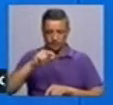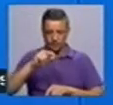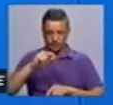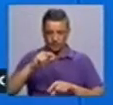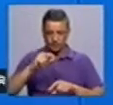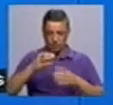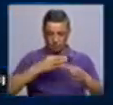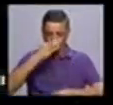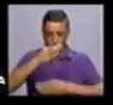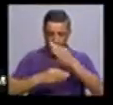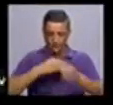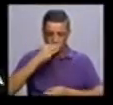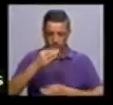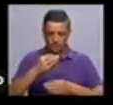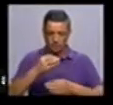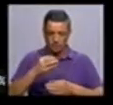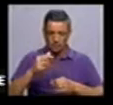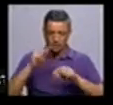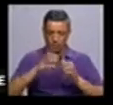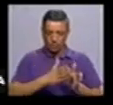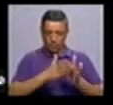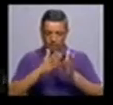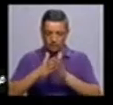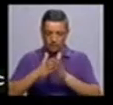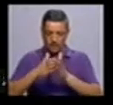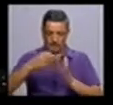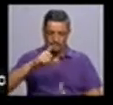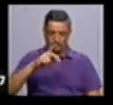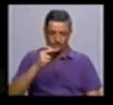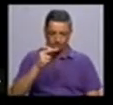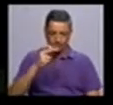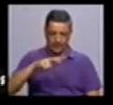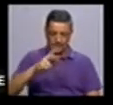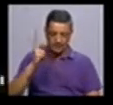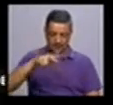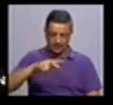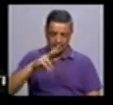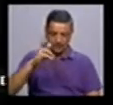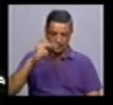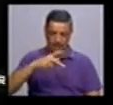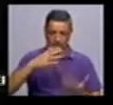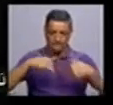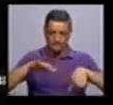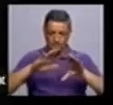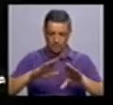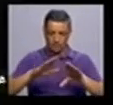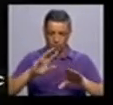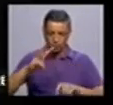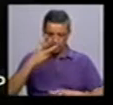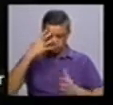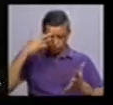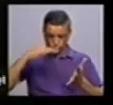nesta conversa um outro grande telescópio espacial, o Planck. E de facto estes três apresentaram